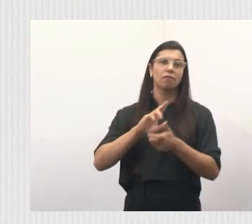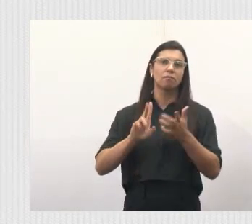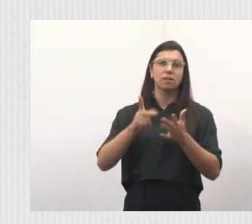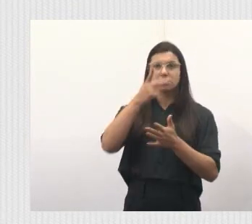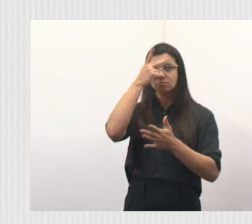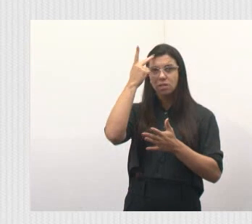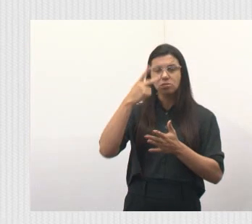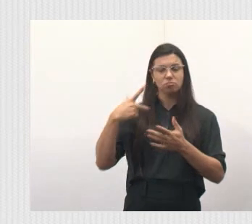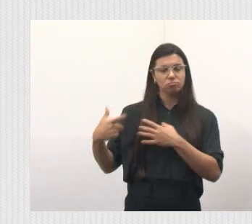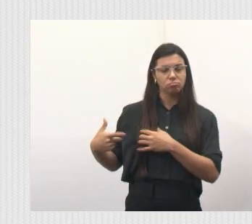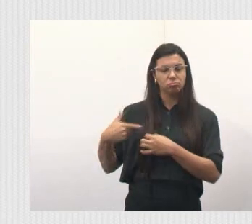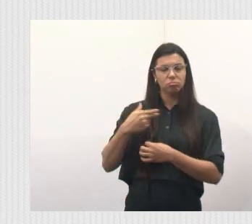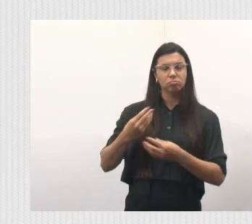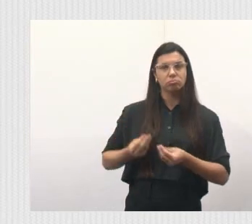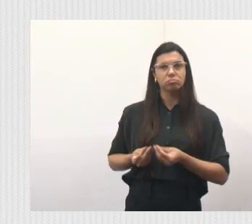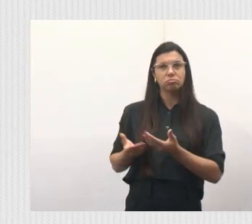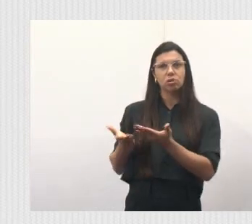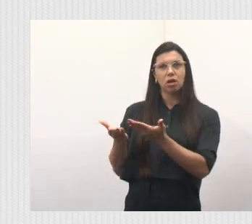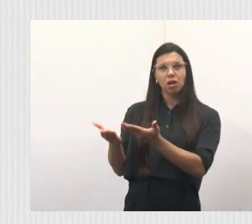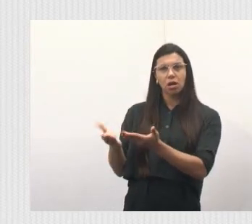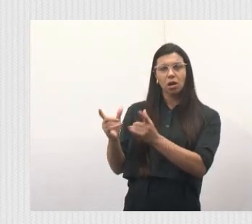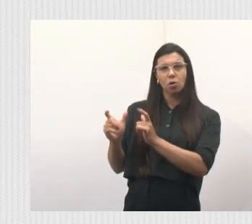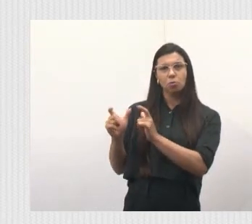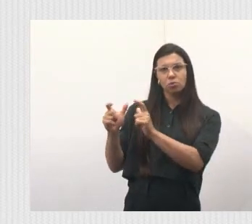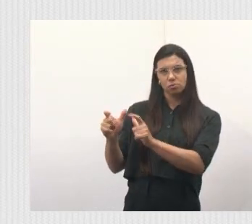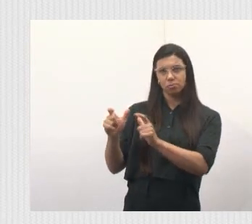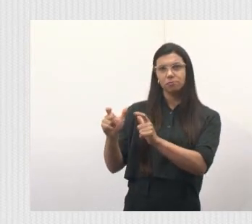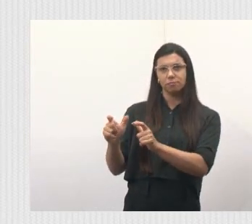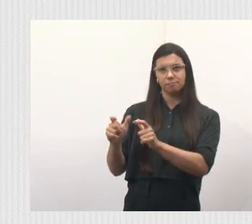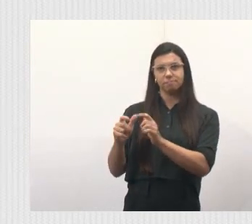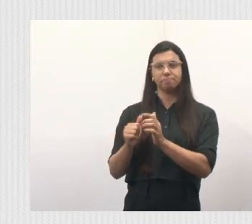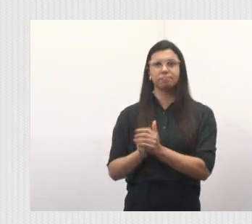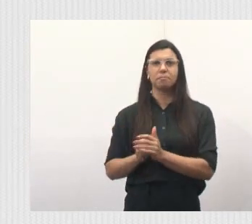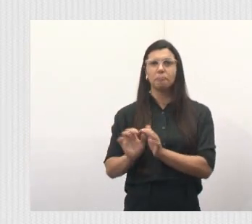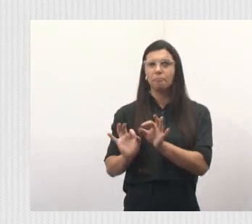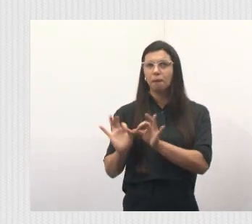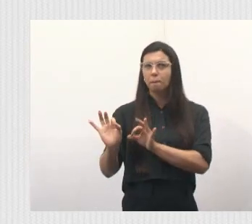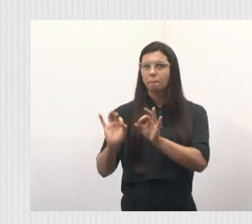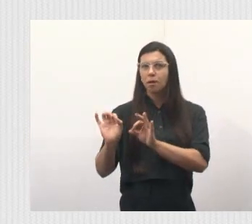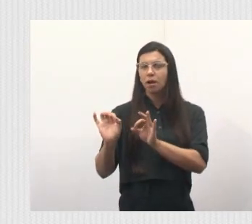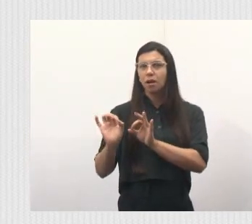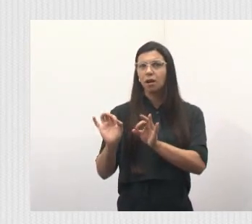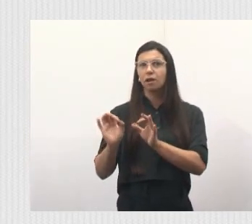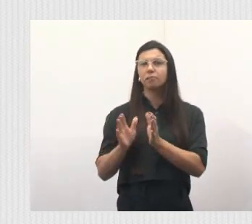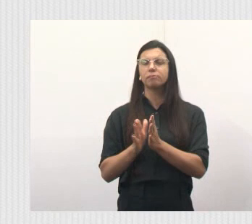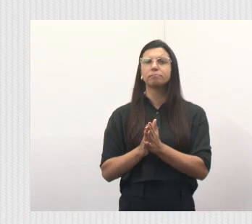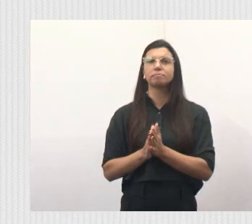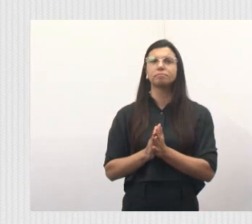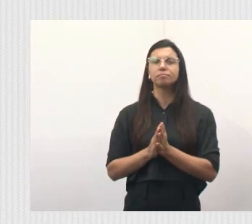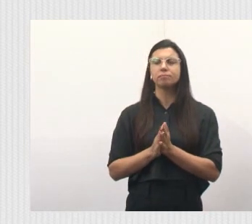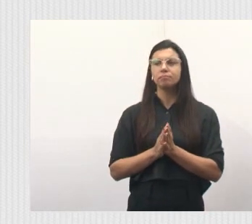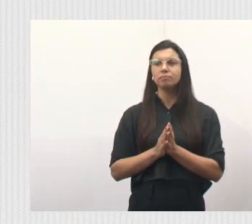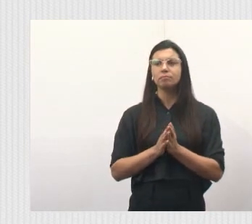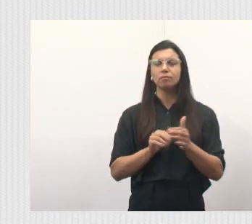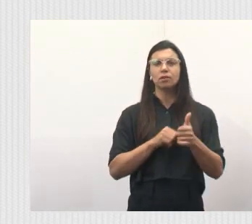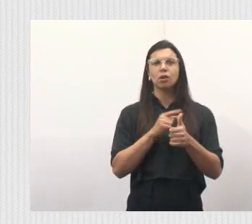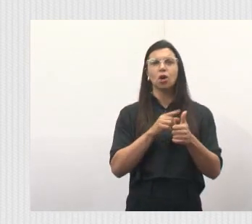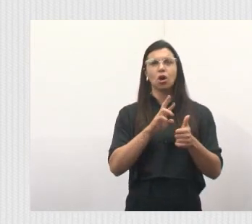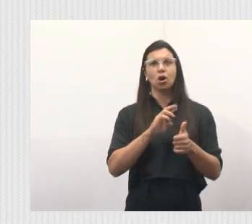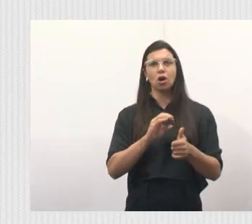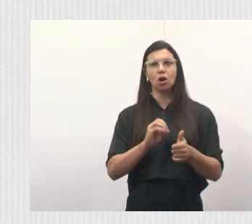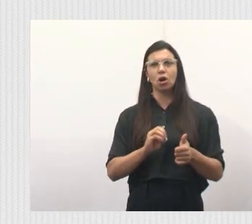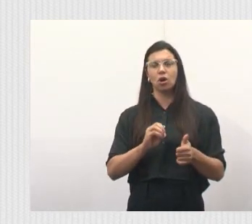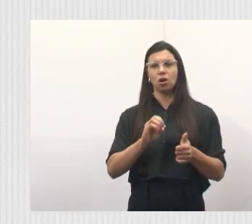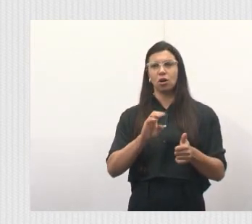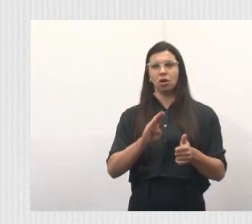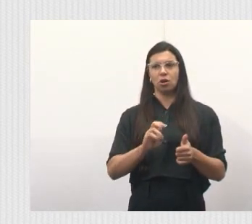tudo lá para o projeto Mão Amiga, viu, vereador? Estamos lá, Roberto, quando alguém aparecer e quiser